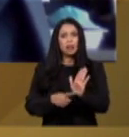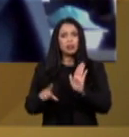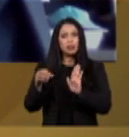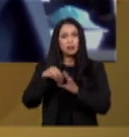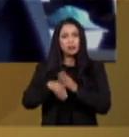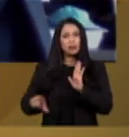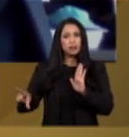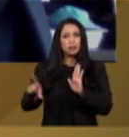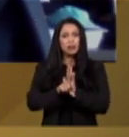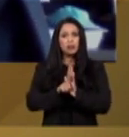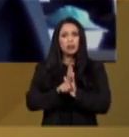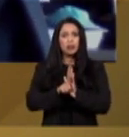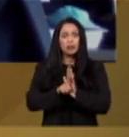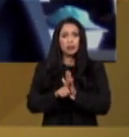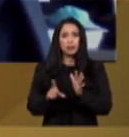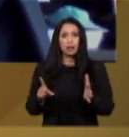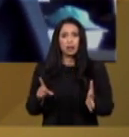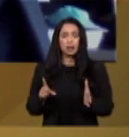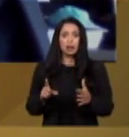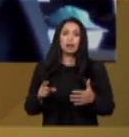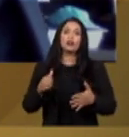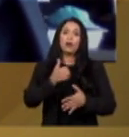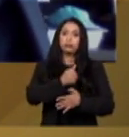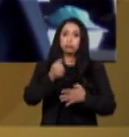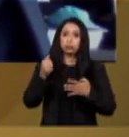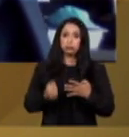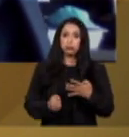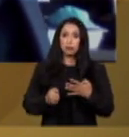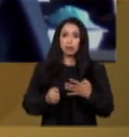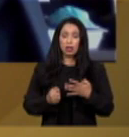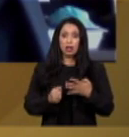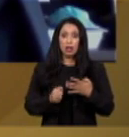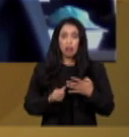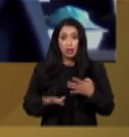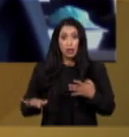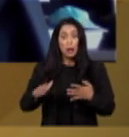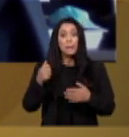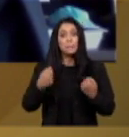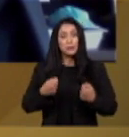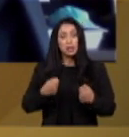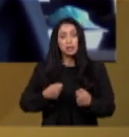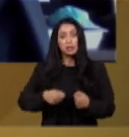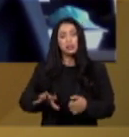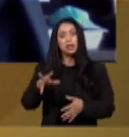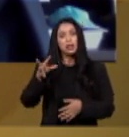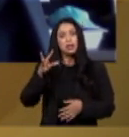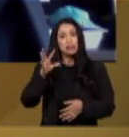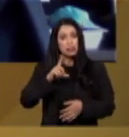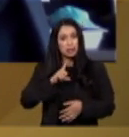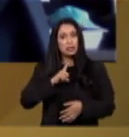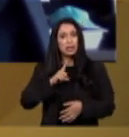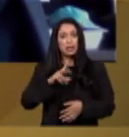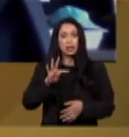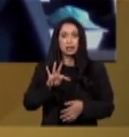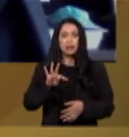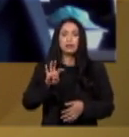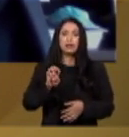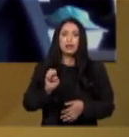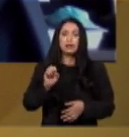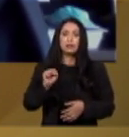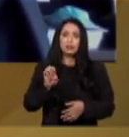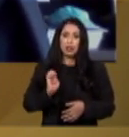que é conveniente, para ser vinculante, é preciso saber qual é a tese jurídica. Esse é o meu ponto de vista. Portanto, presidente, eu não